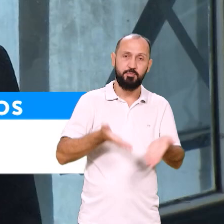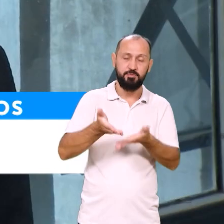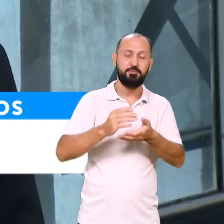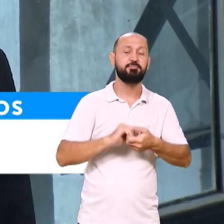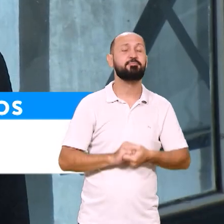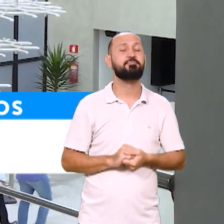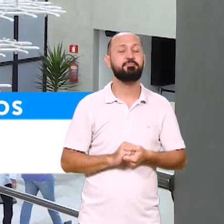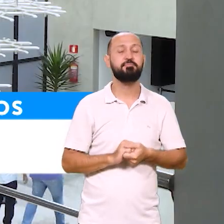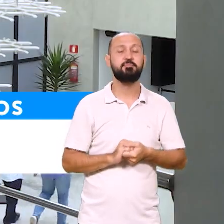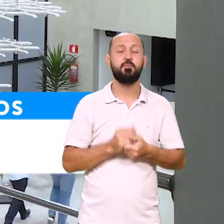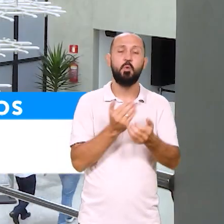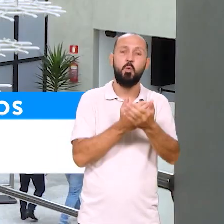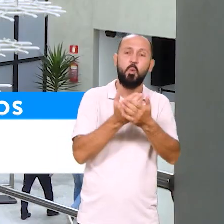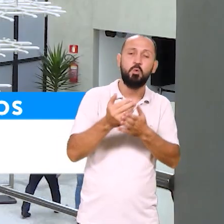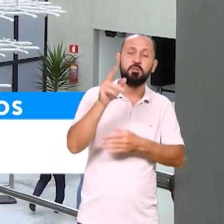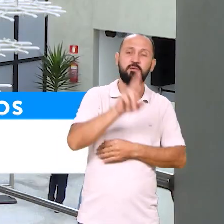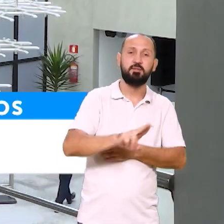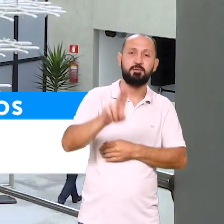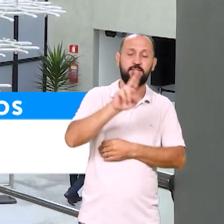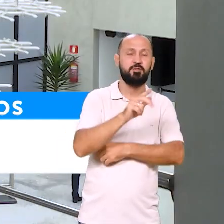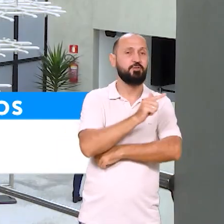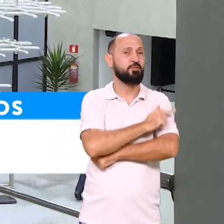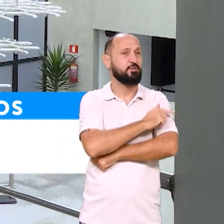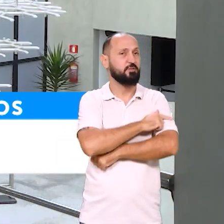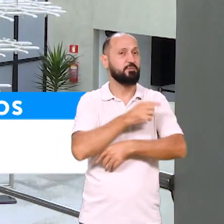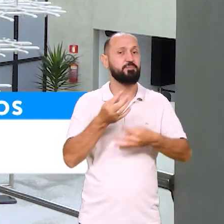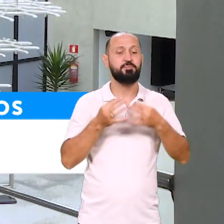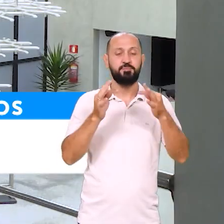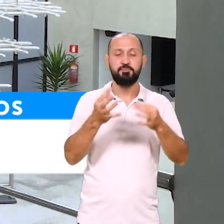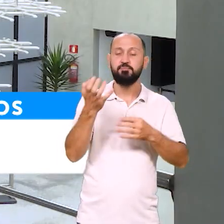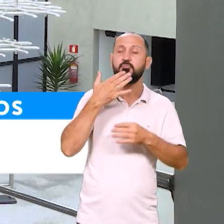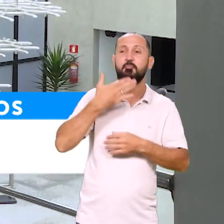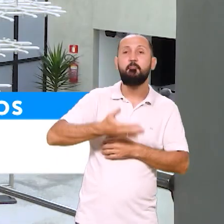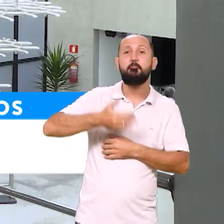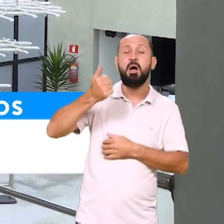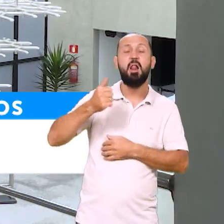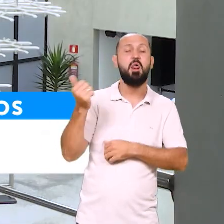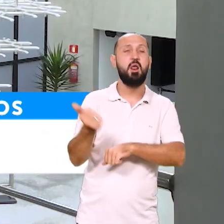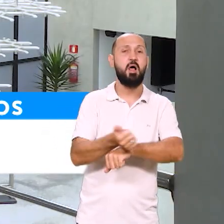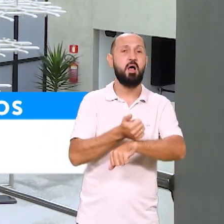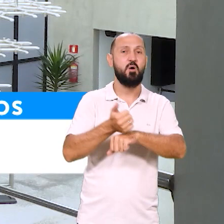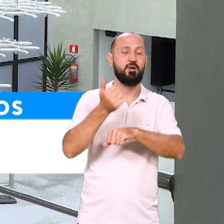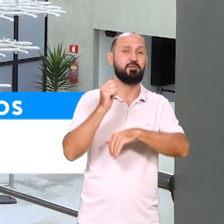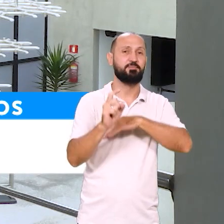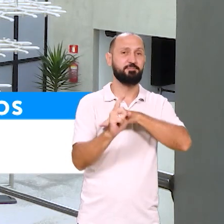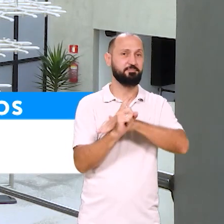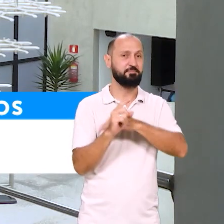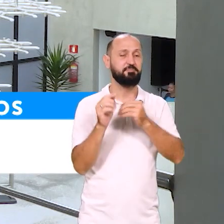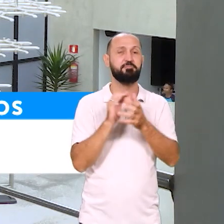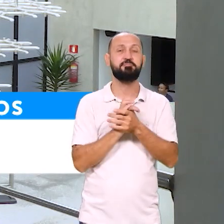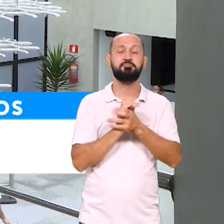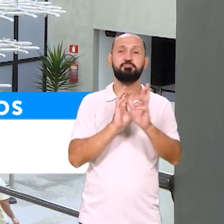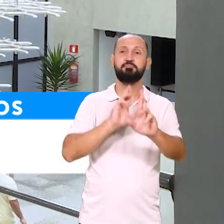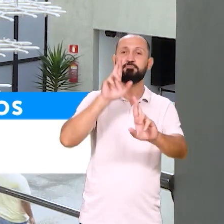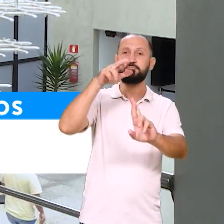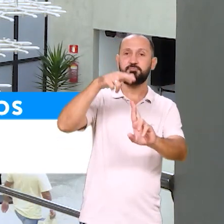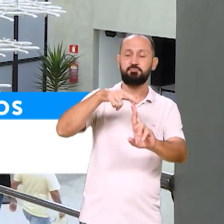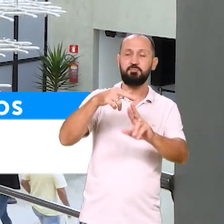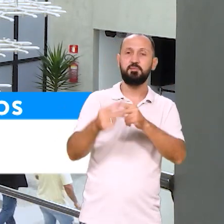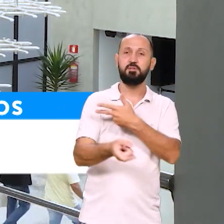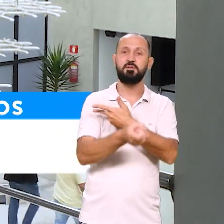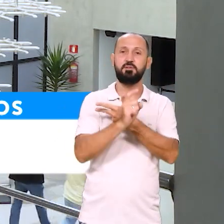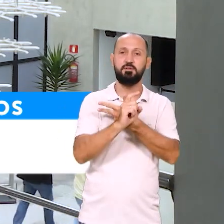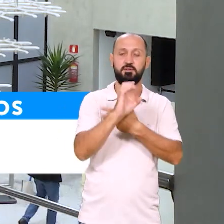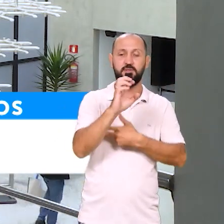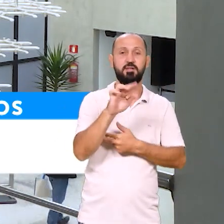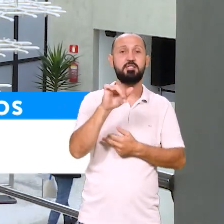seus processos. A adoção deste sistema de gestão e tecnologia busca melhorar a qualidade no atendimento. A representante